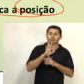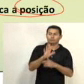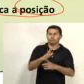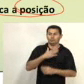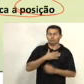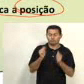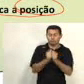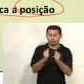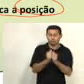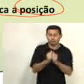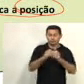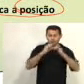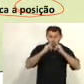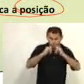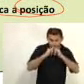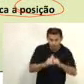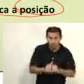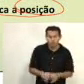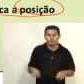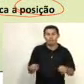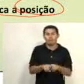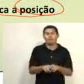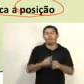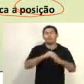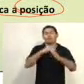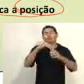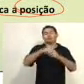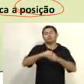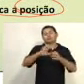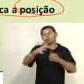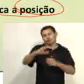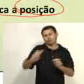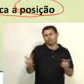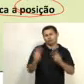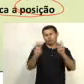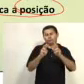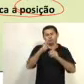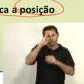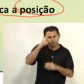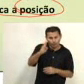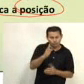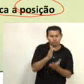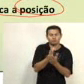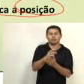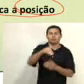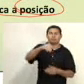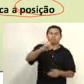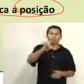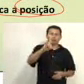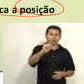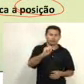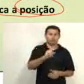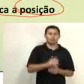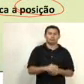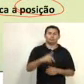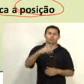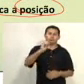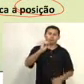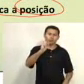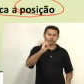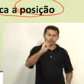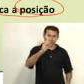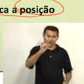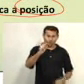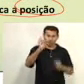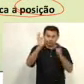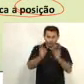meu conjunto de dados em torno de um certo valor central, por isso que ele é uma medida de posição,